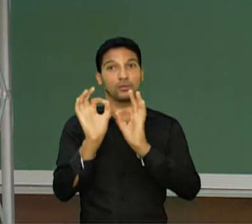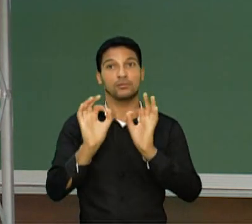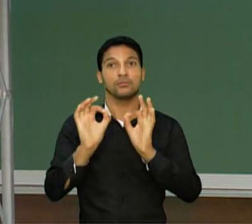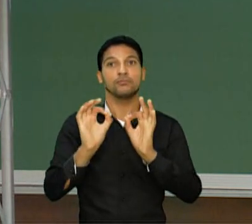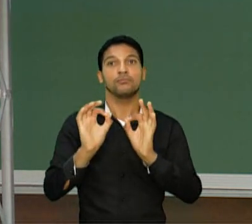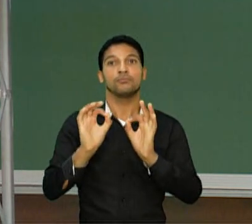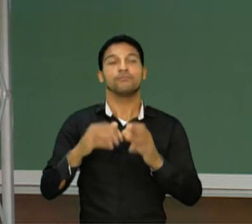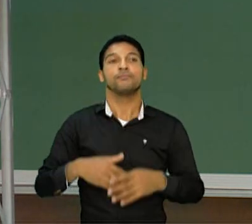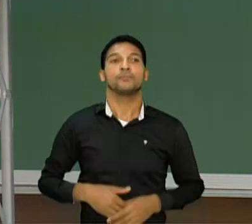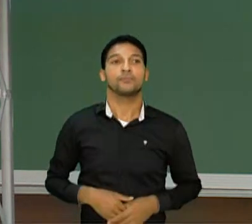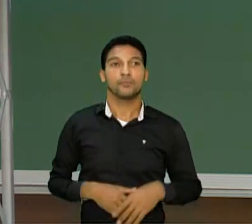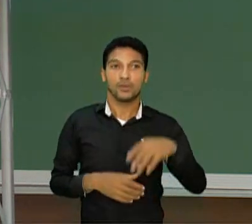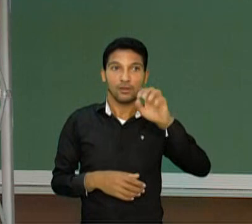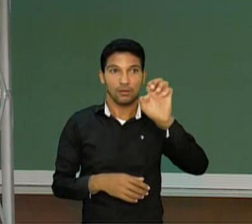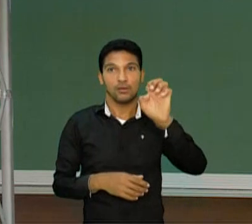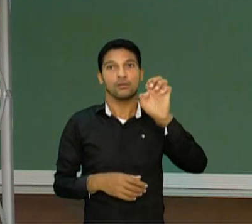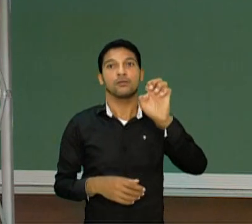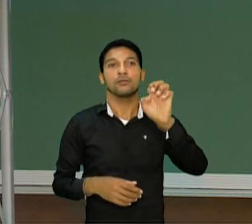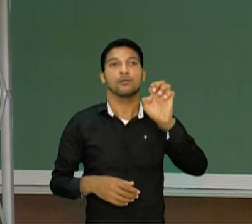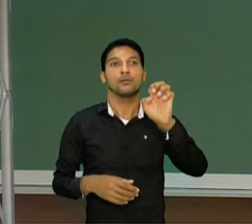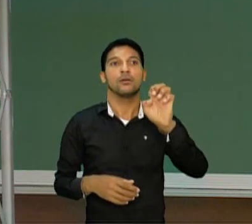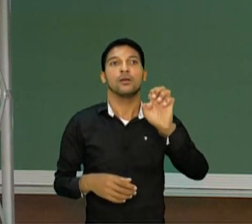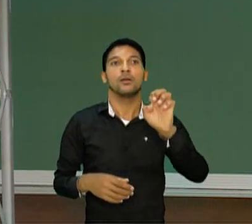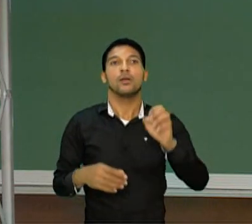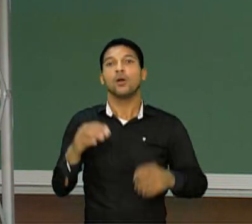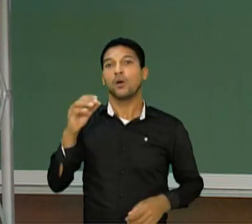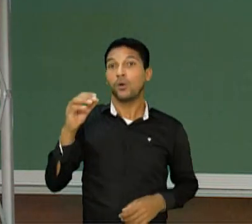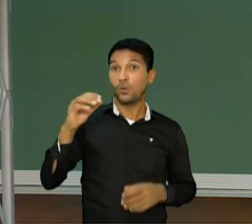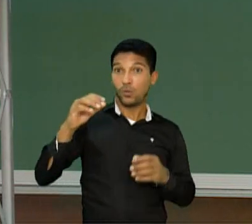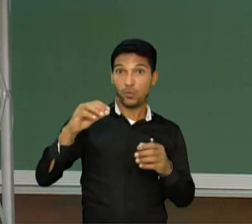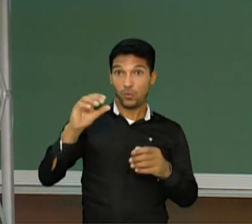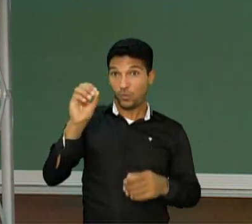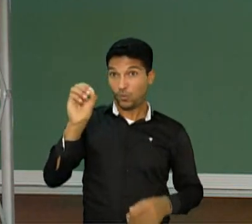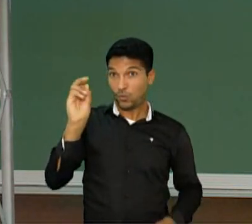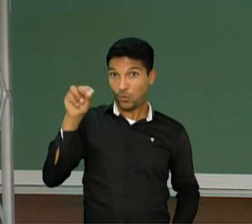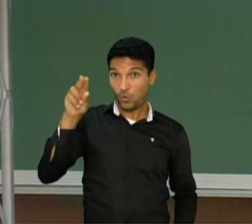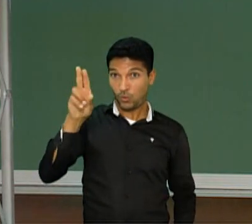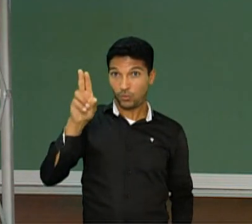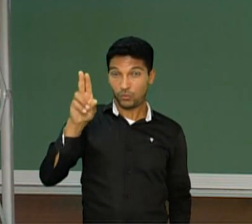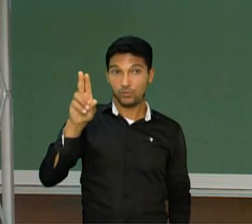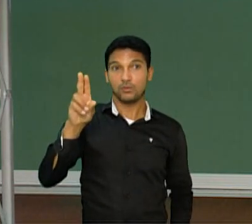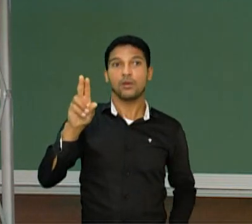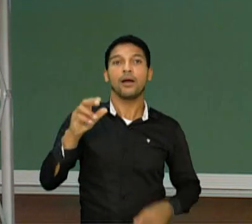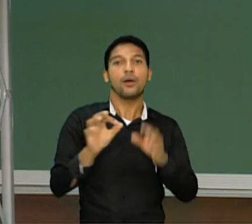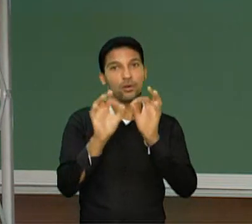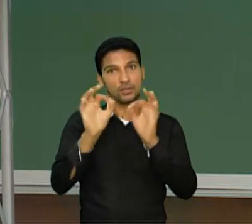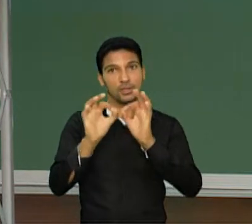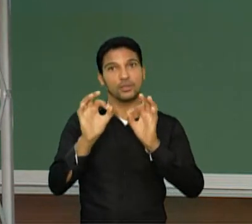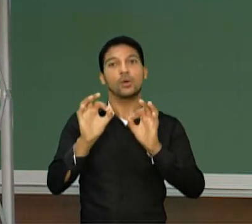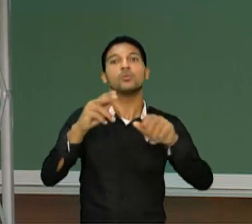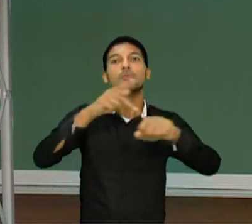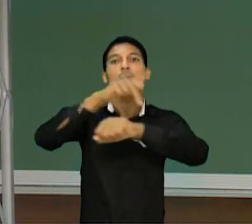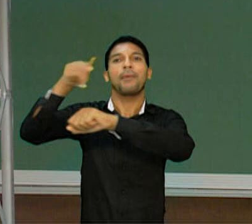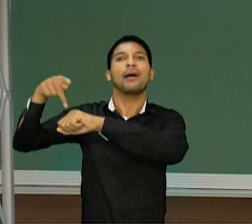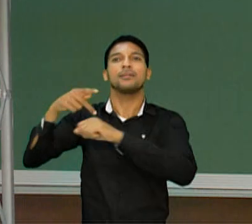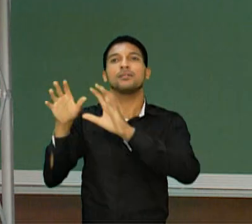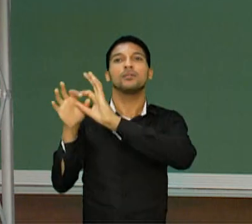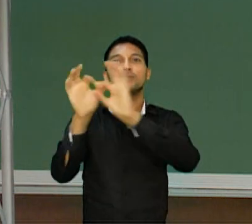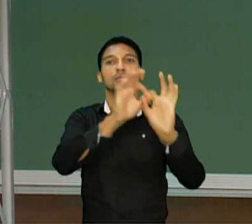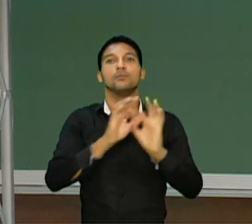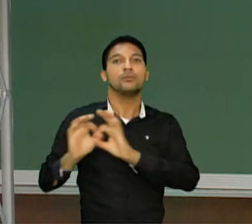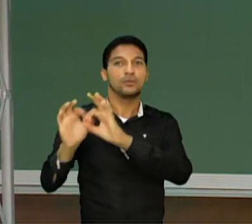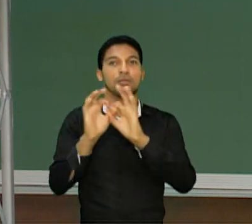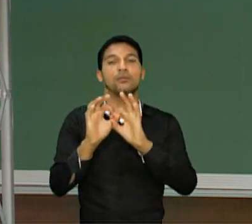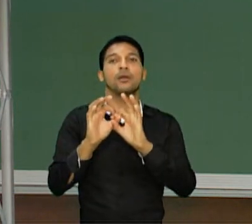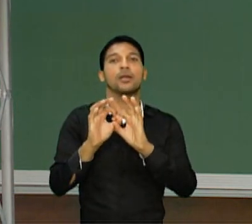E, Organização das Nações Unidas, já repetido aqui, e falado que é aquela organização que começou com o estabelecimento do